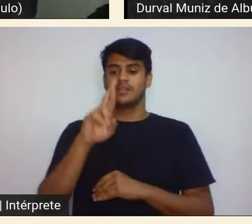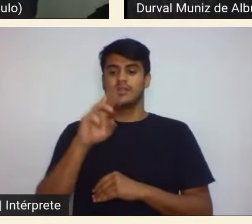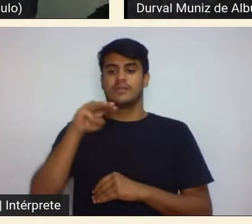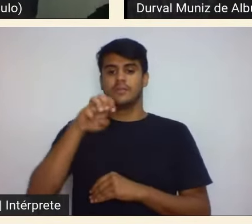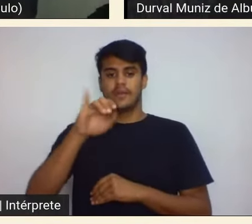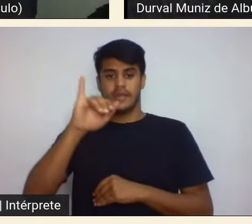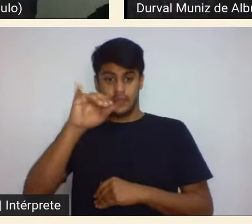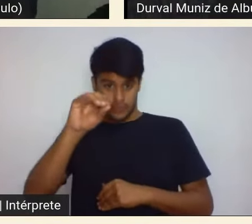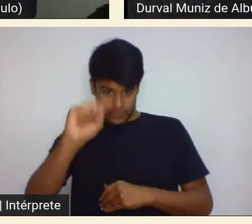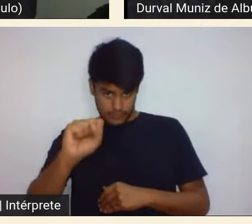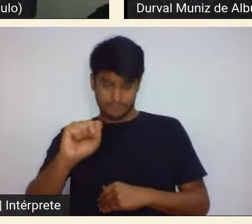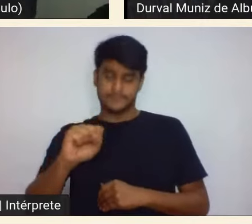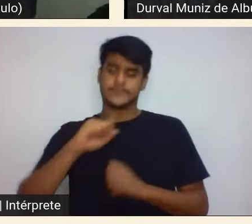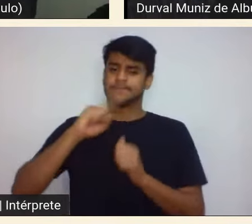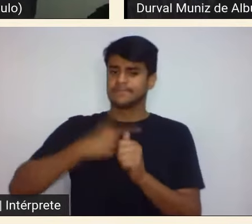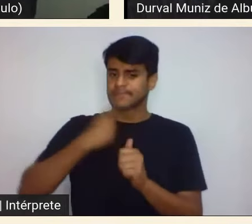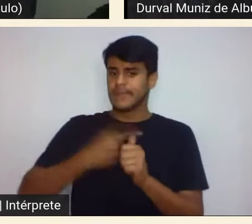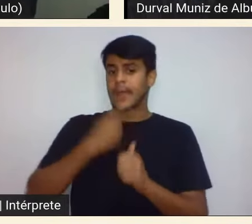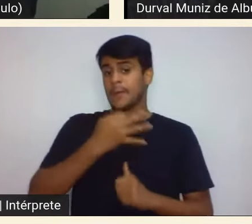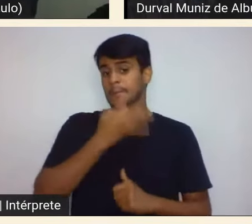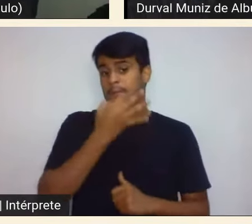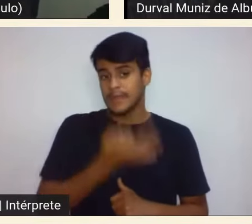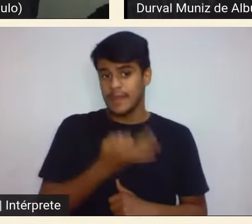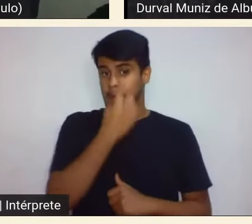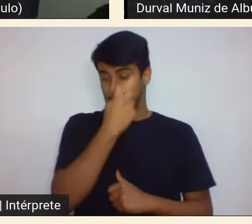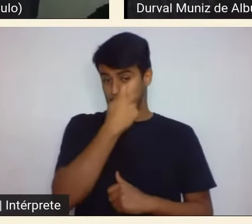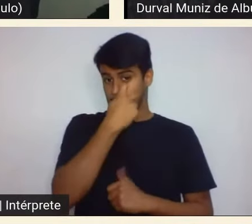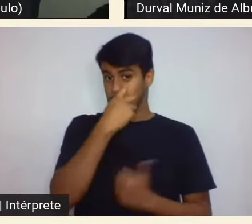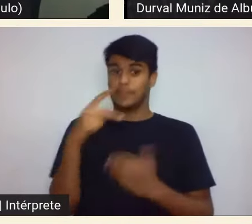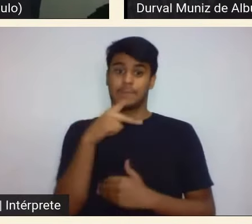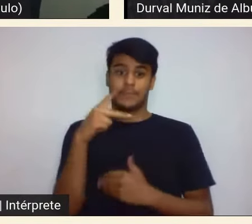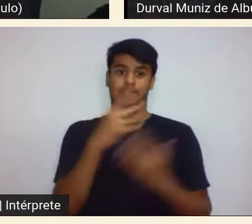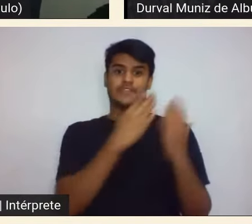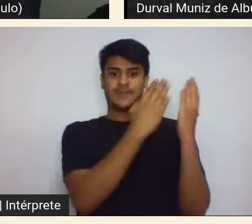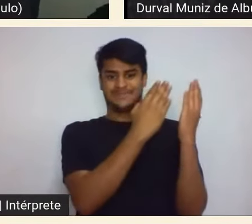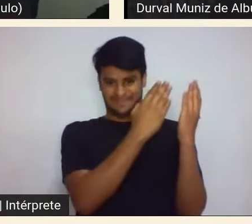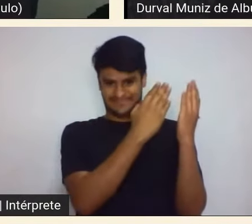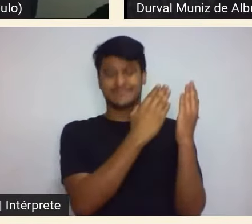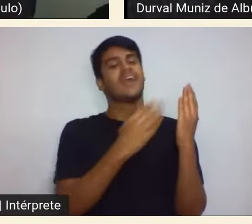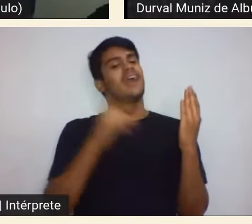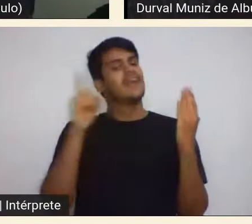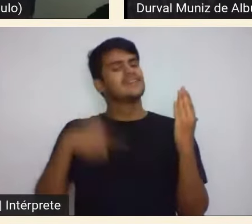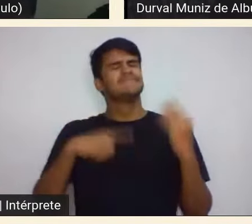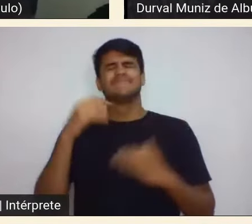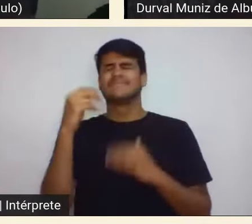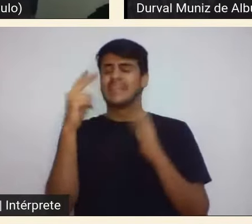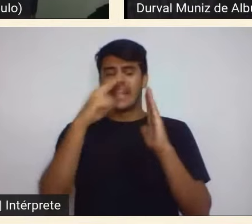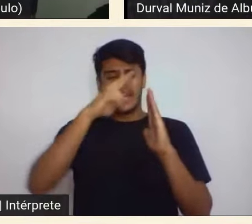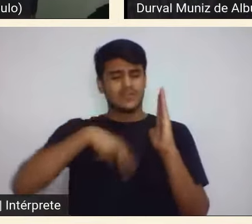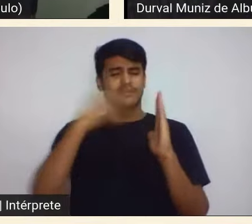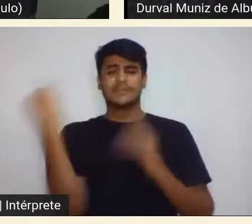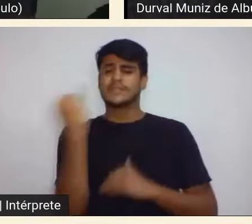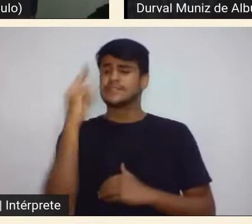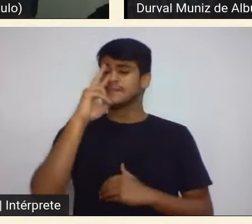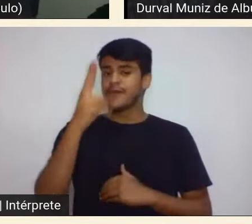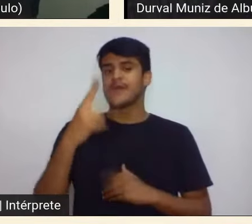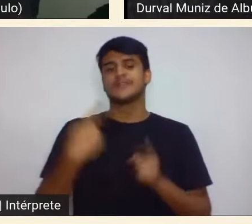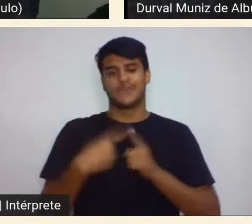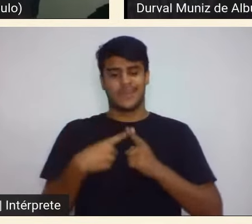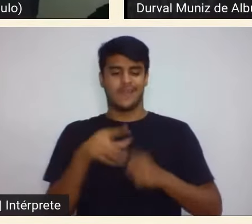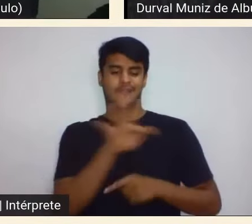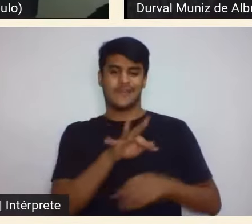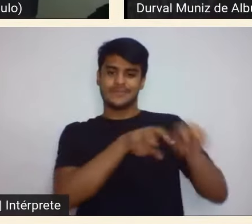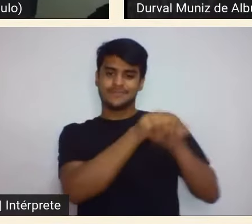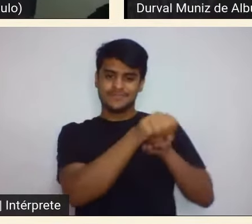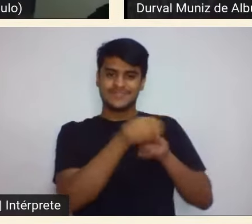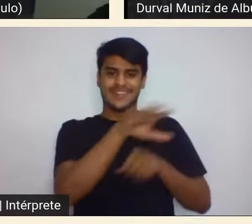dizendo que Durval, o professor Durval, foi uma leitura fundamental na minha graduação na Universidade Federal de Pernambuco. Então, é sempre um grande